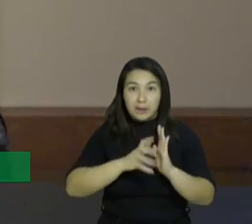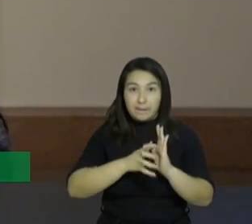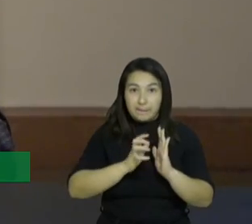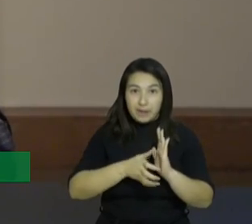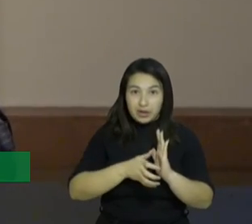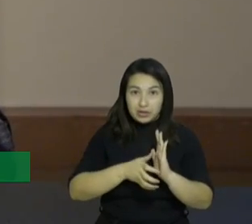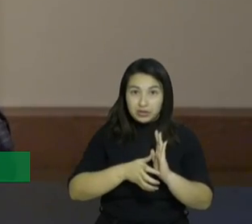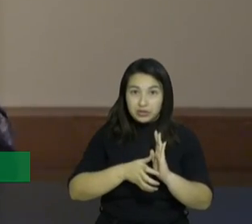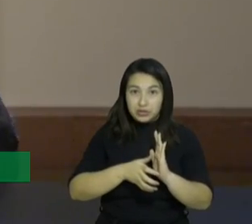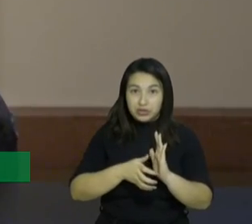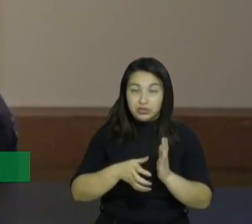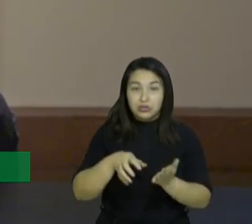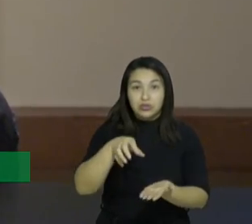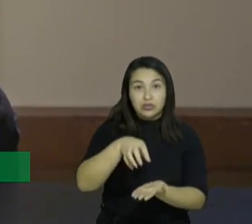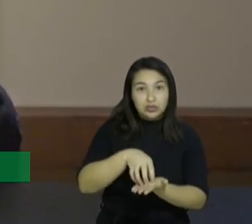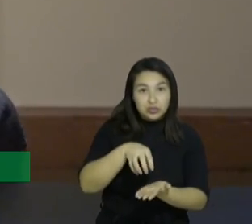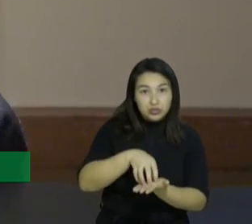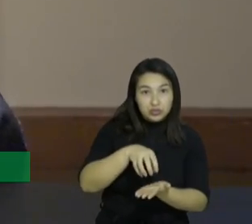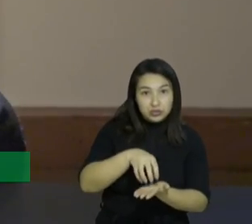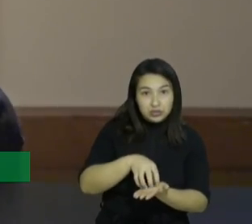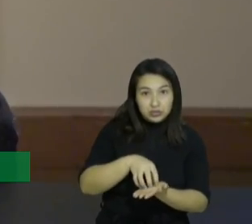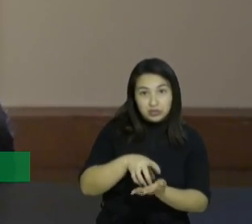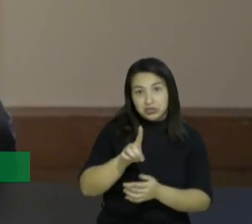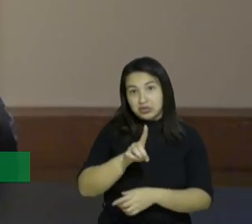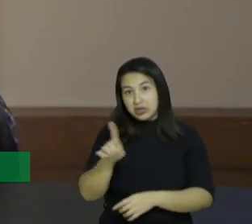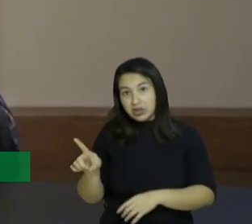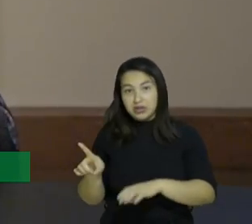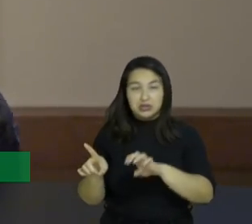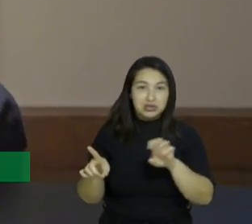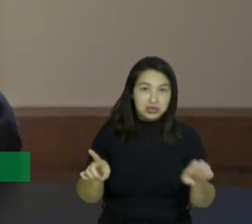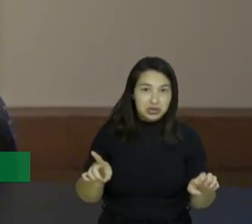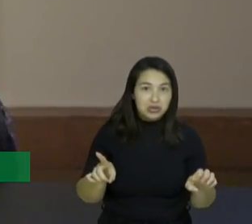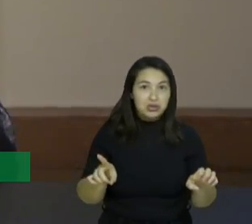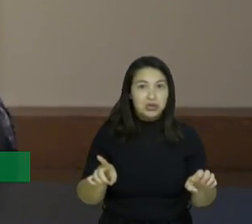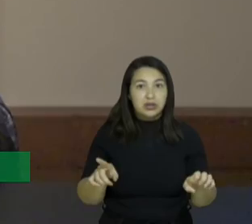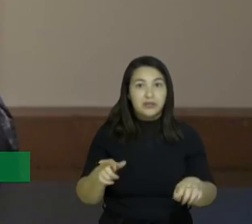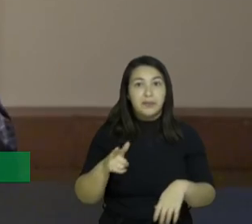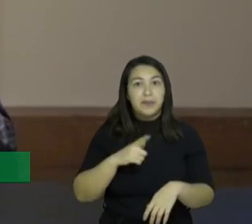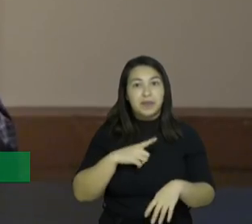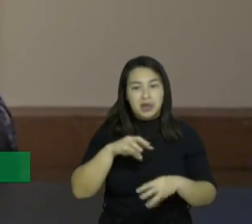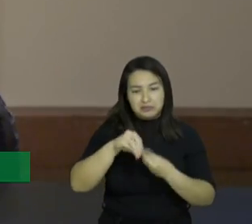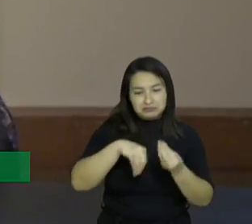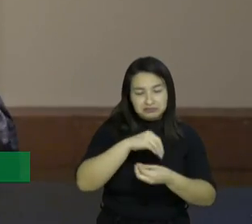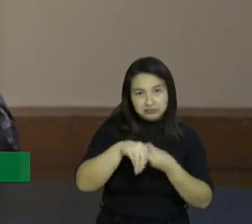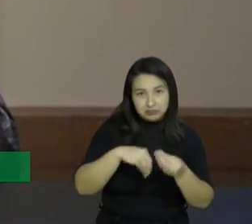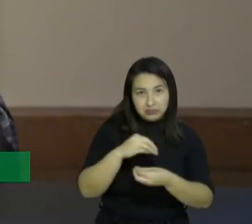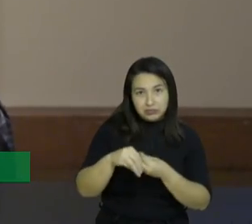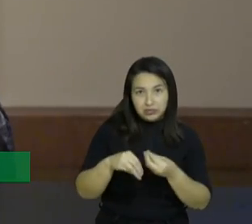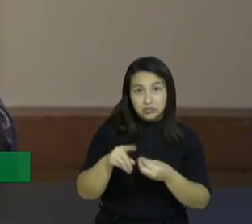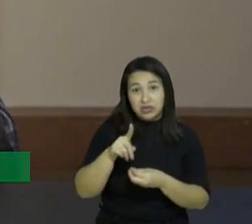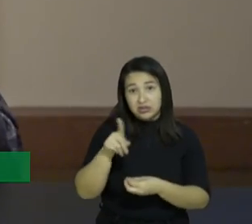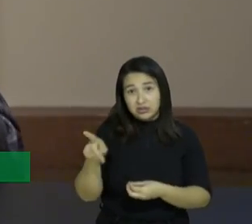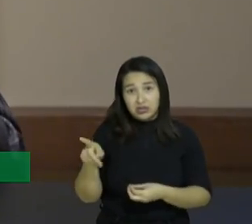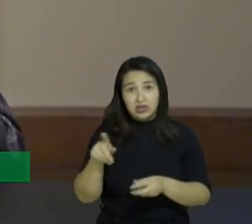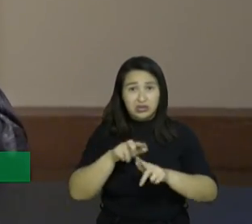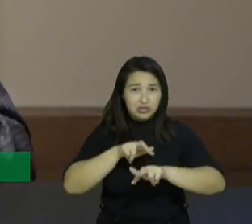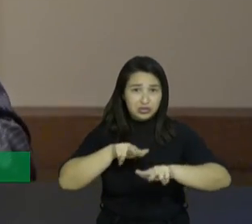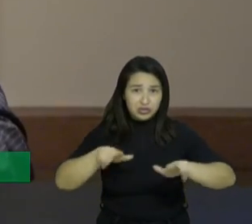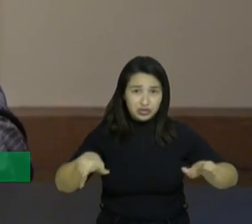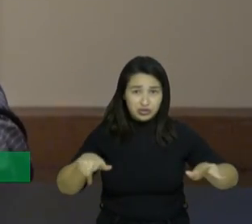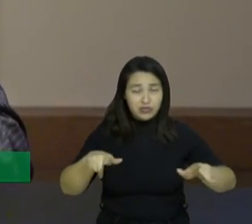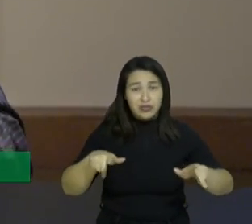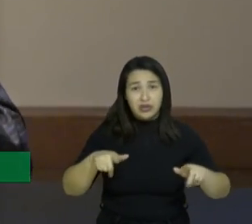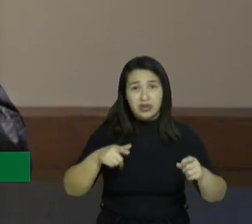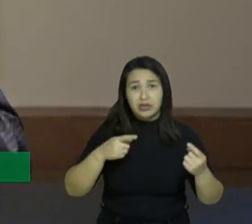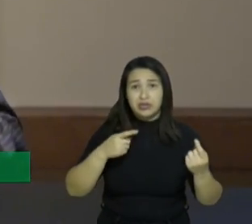eurocéticos né Eh tanto de direita quanto de esquerda que tendem por né motivos bem diferentes ser